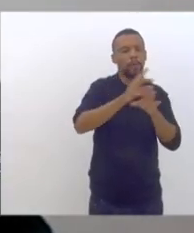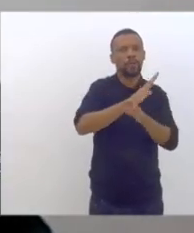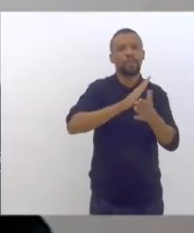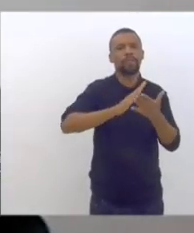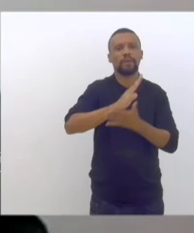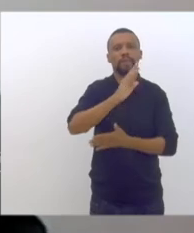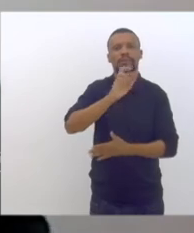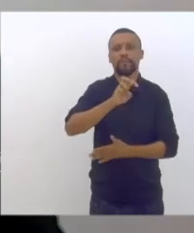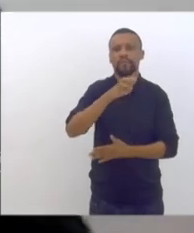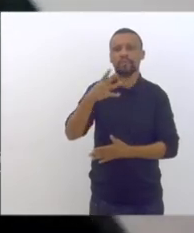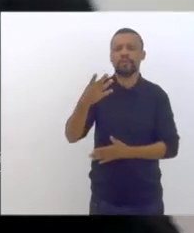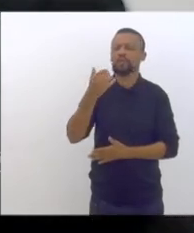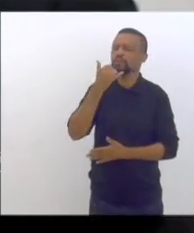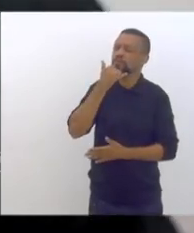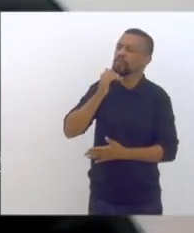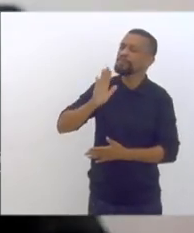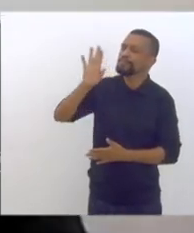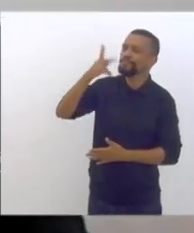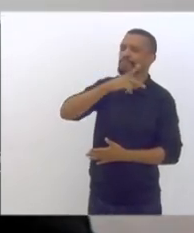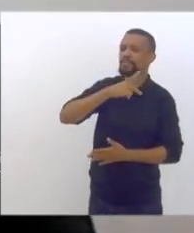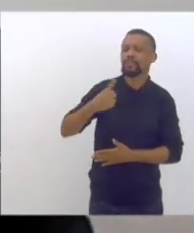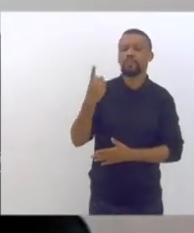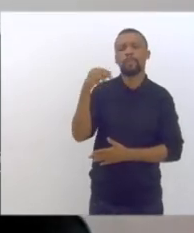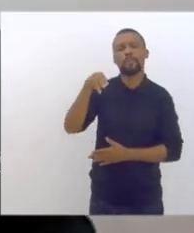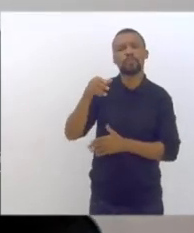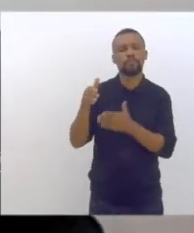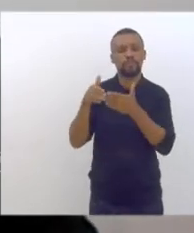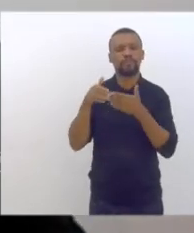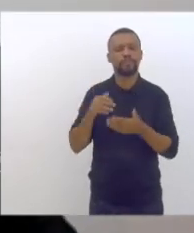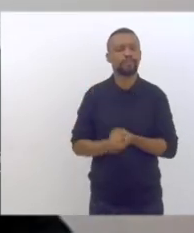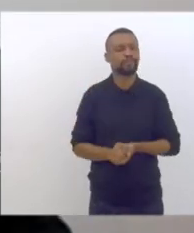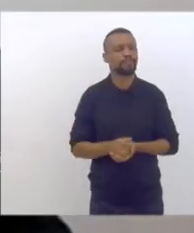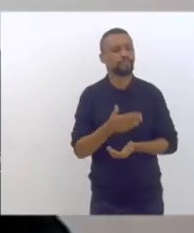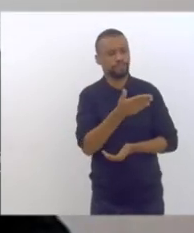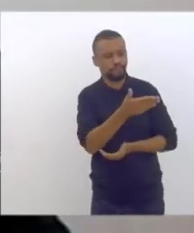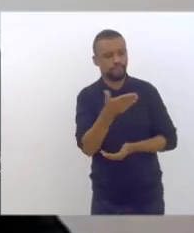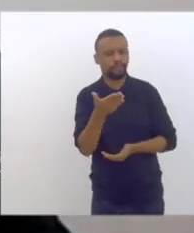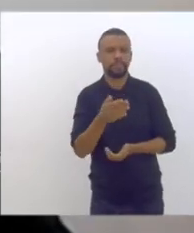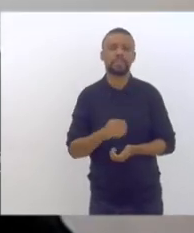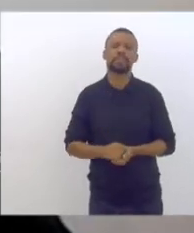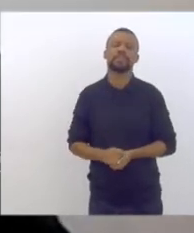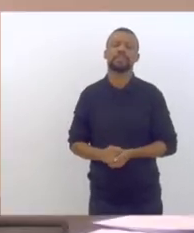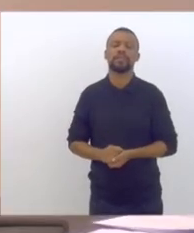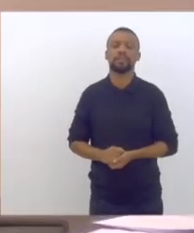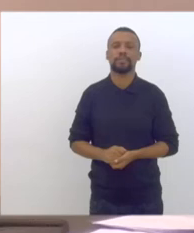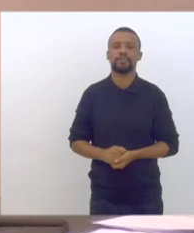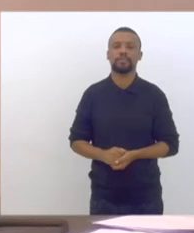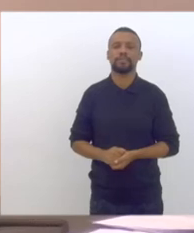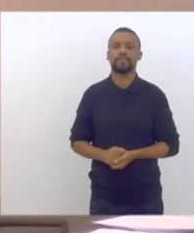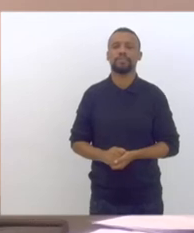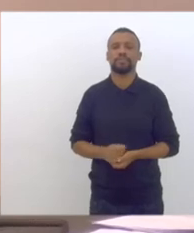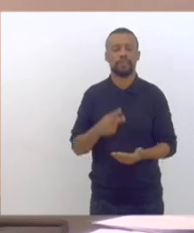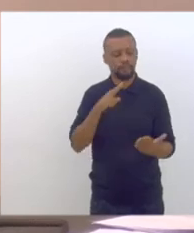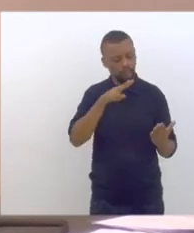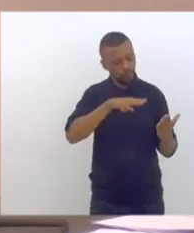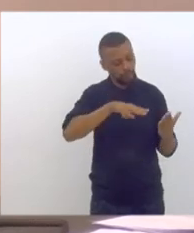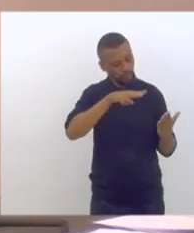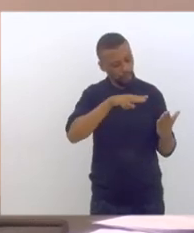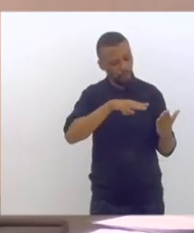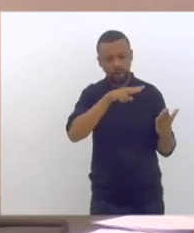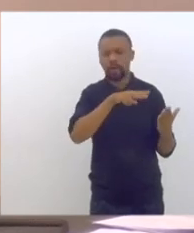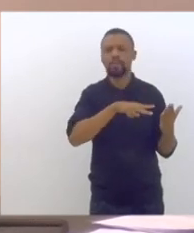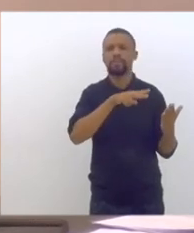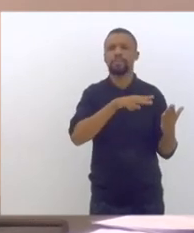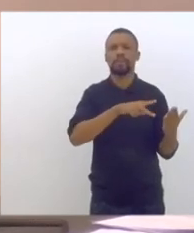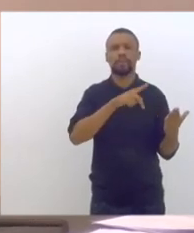54 das adolescentes só um minutinho Deputado Luiz Paulo só um minutinho que eu tô vendo aqui